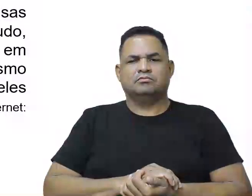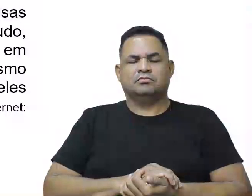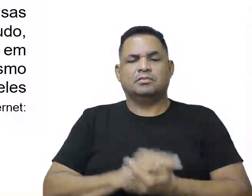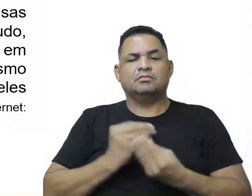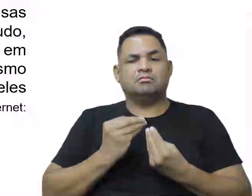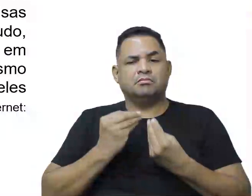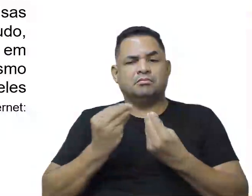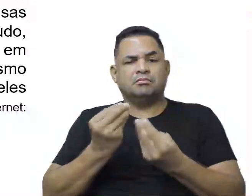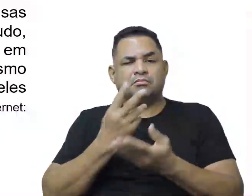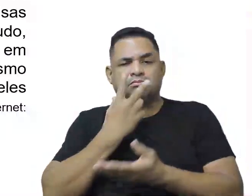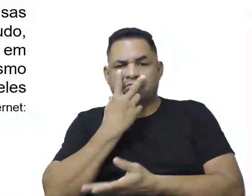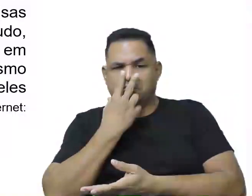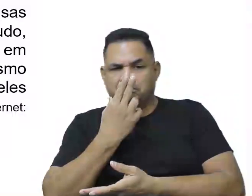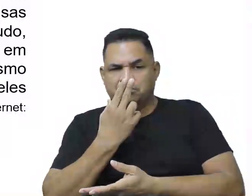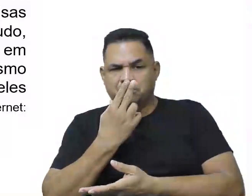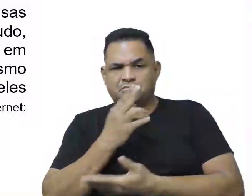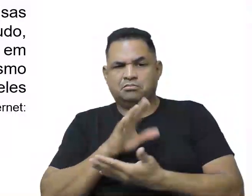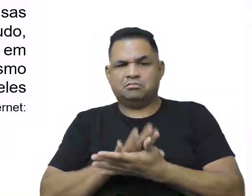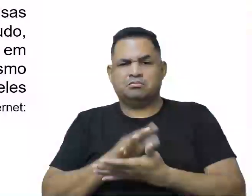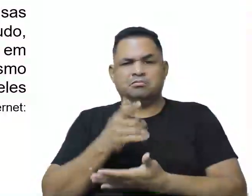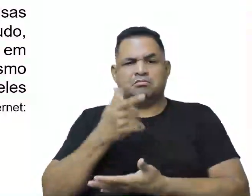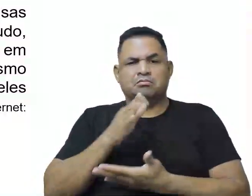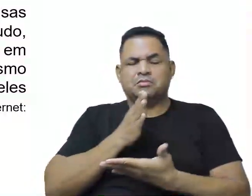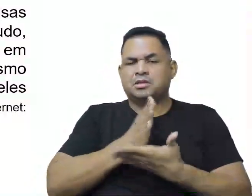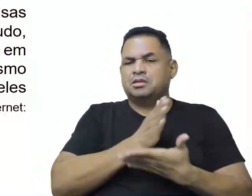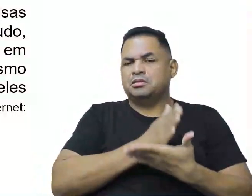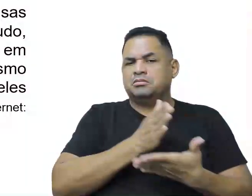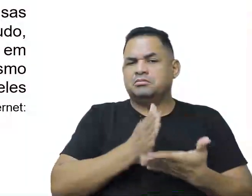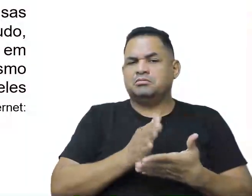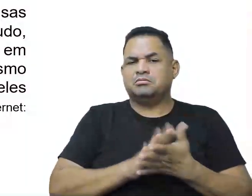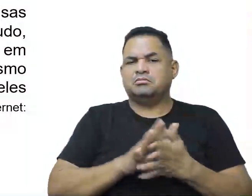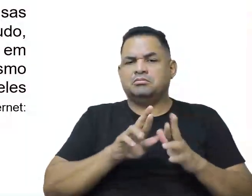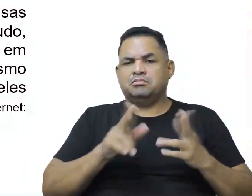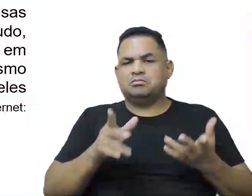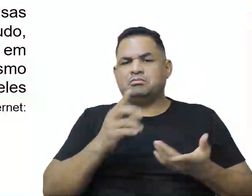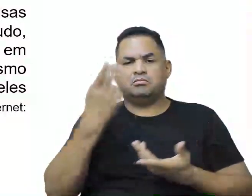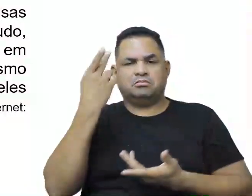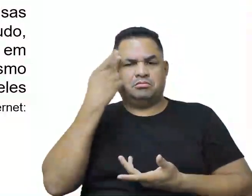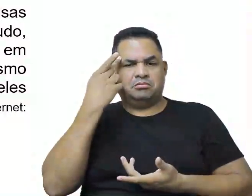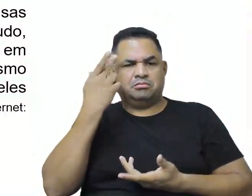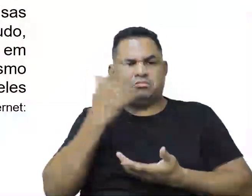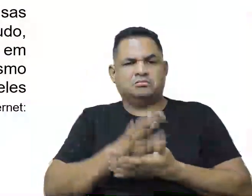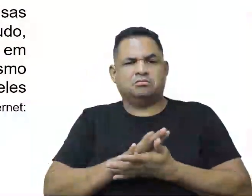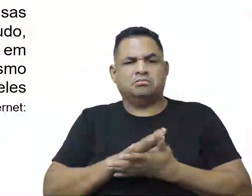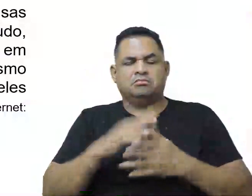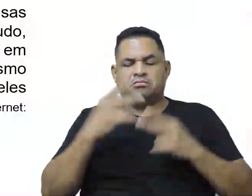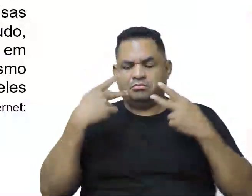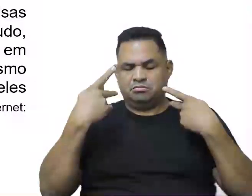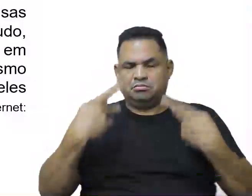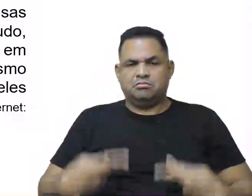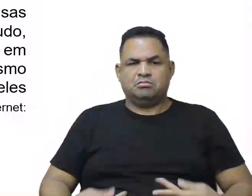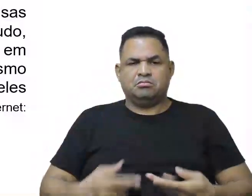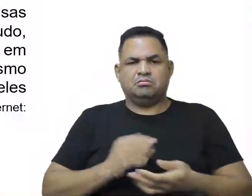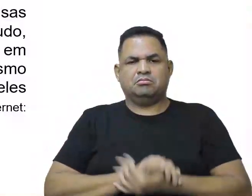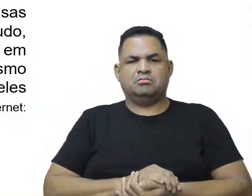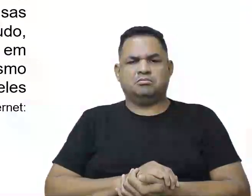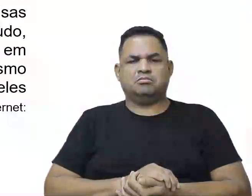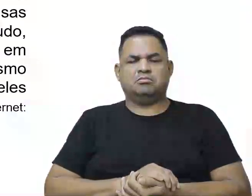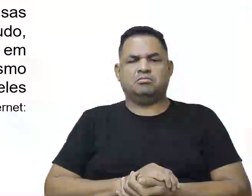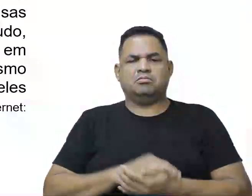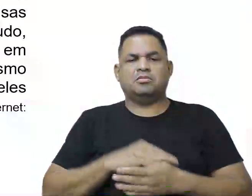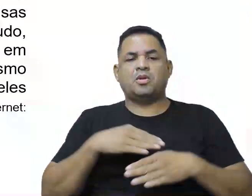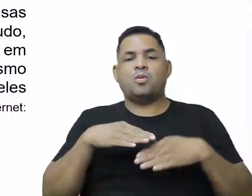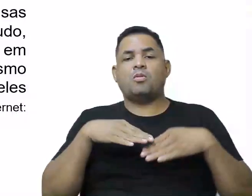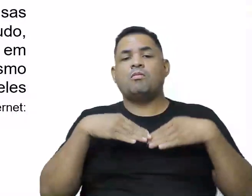Darling se a aparência de em divisões e de diferenças naturais entre os seres humanos